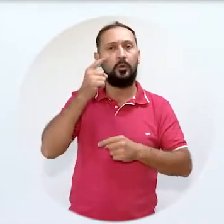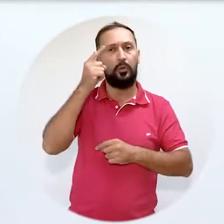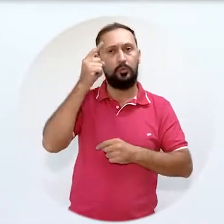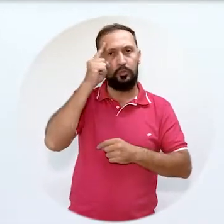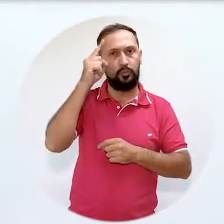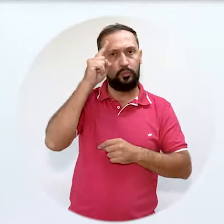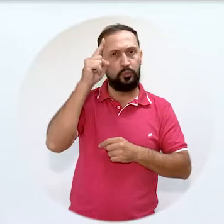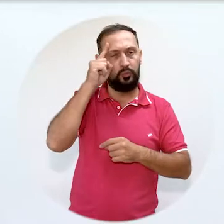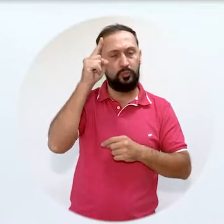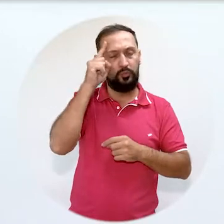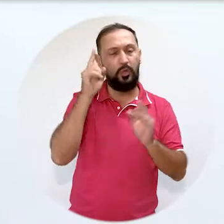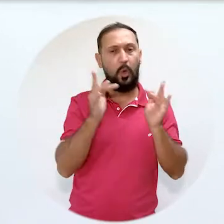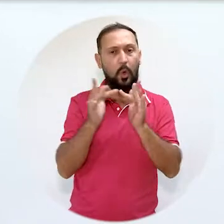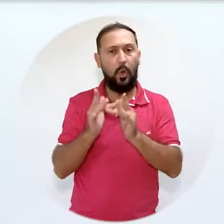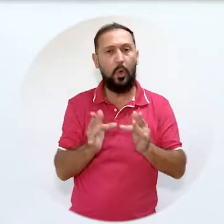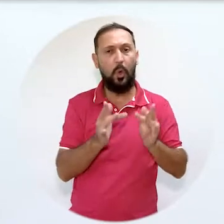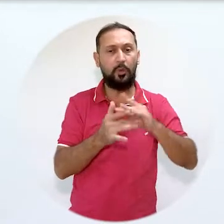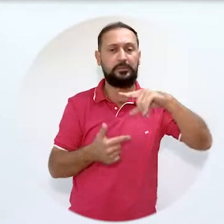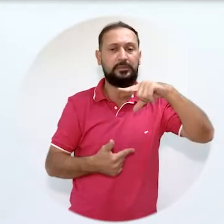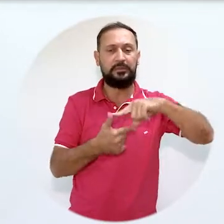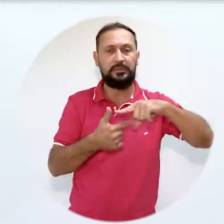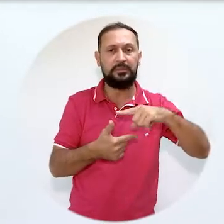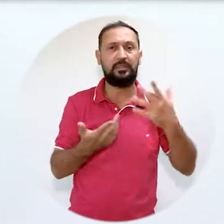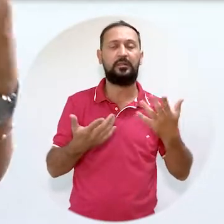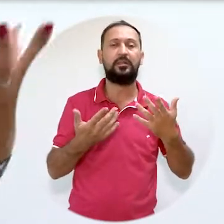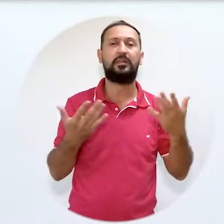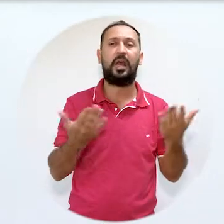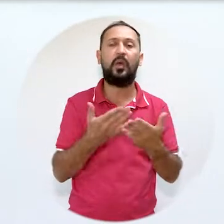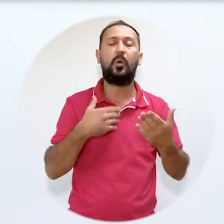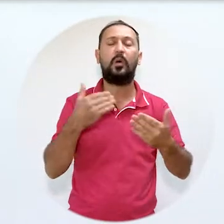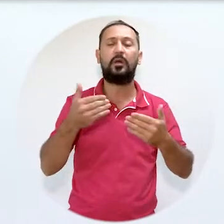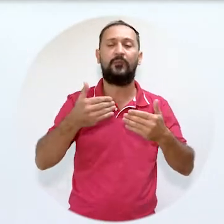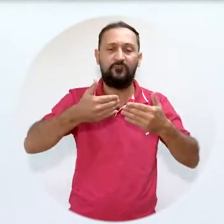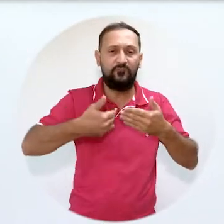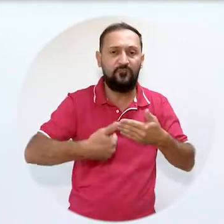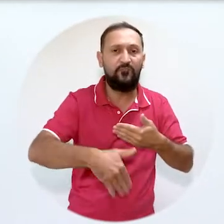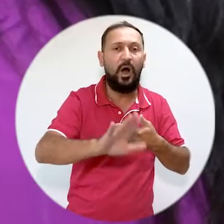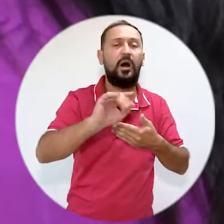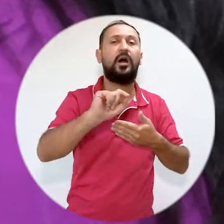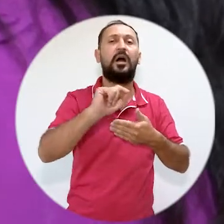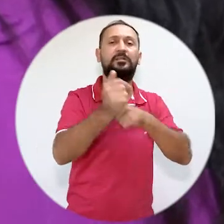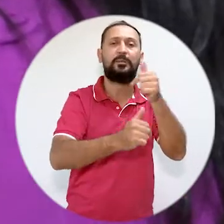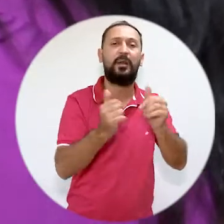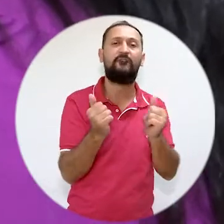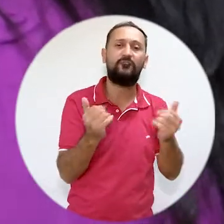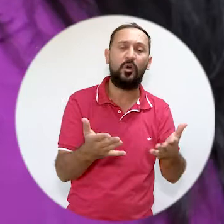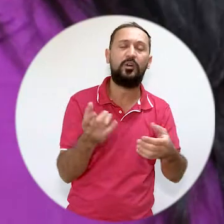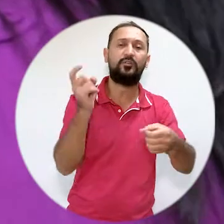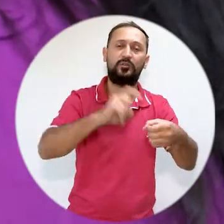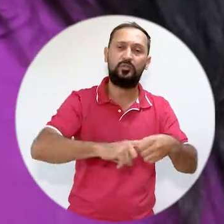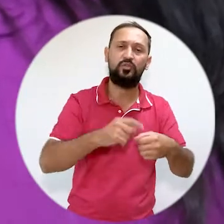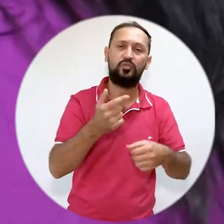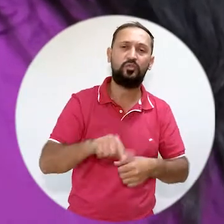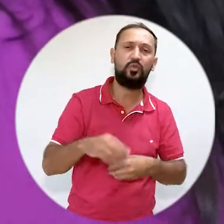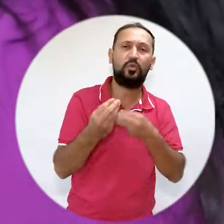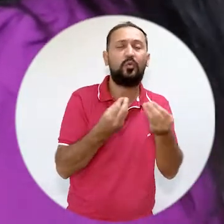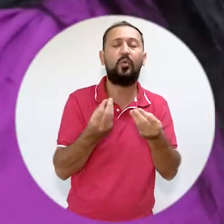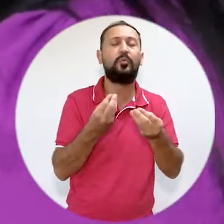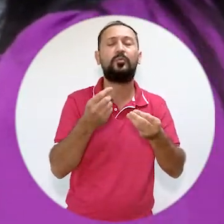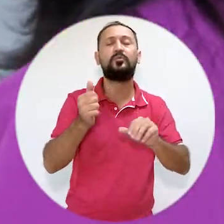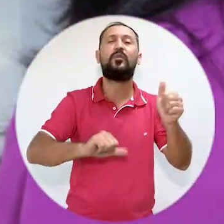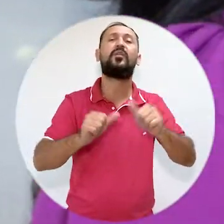diária obrigatória, né? E agora todo mundo tendo que sair de casa novamente. Como é que você vê, como é que foi